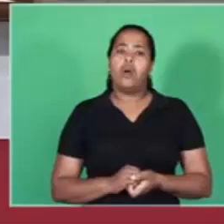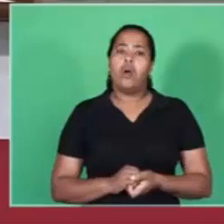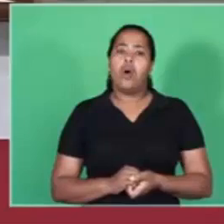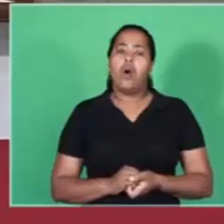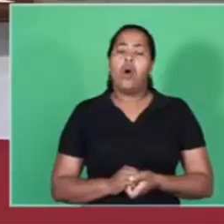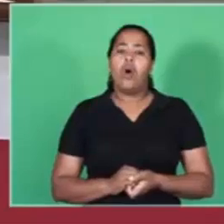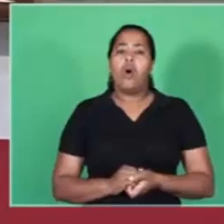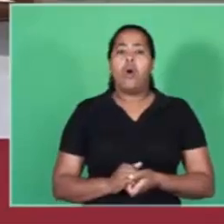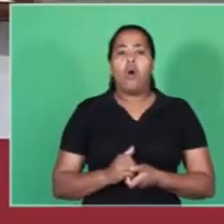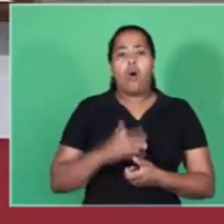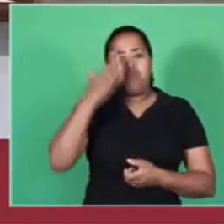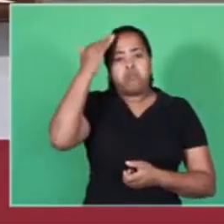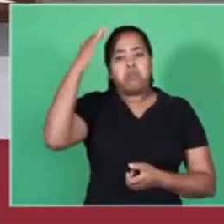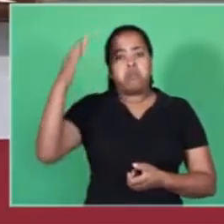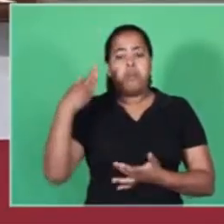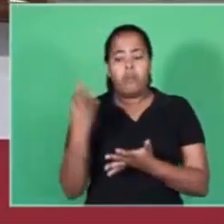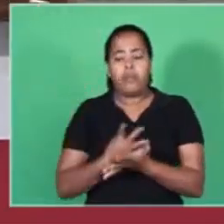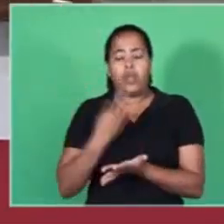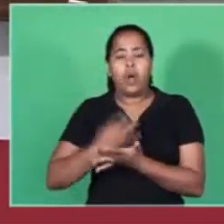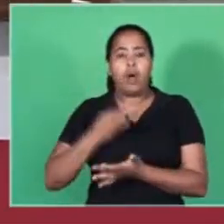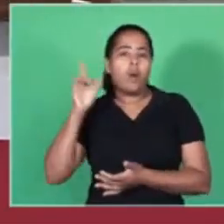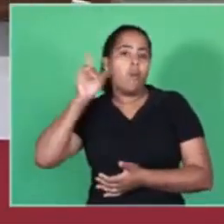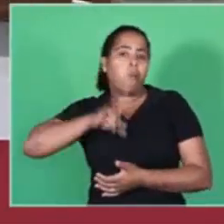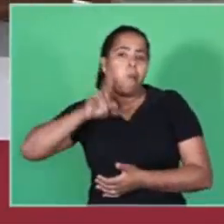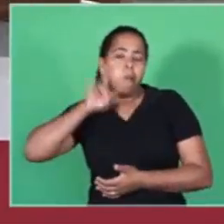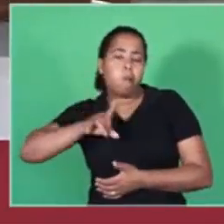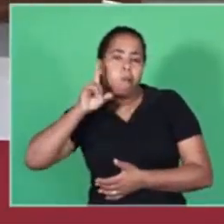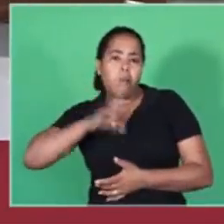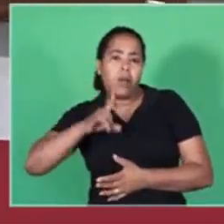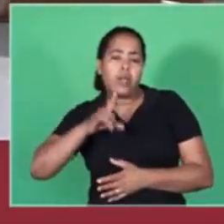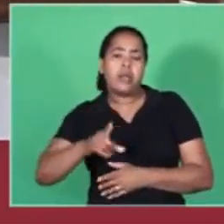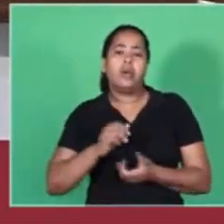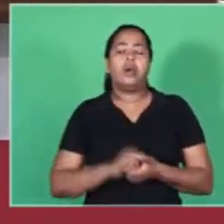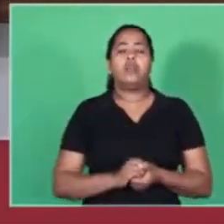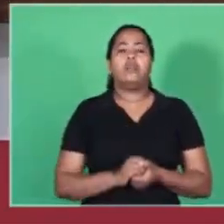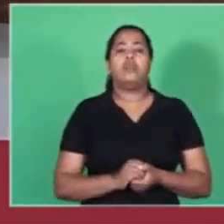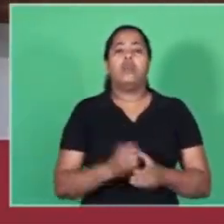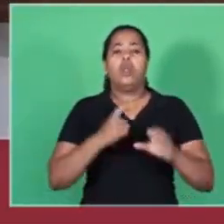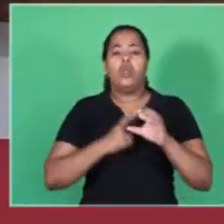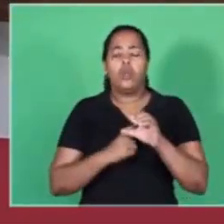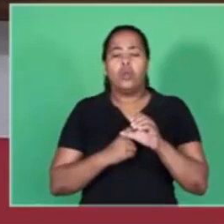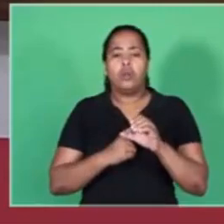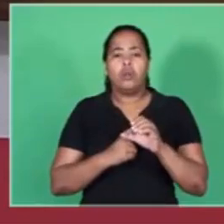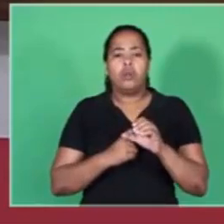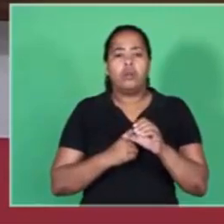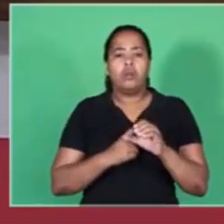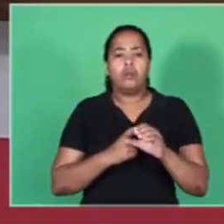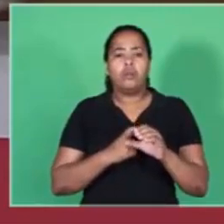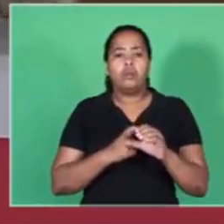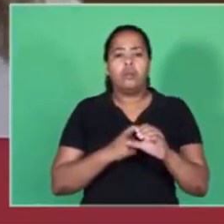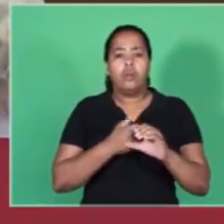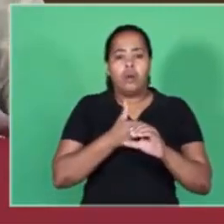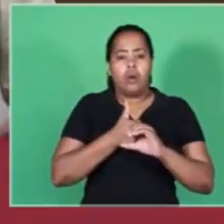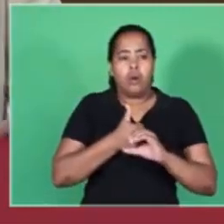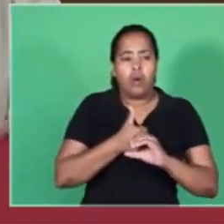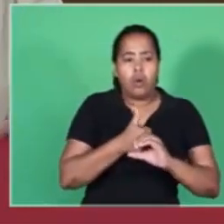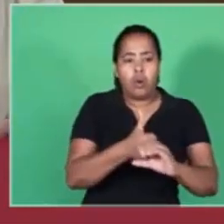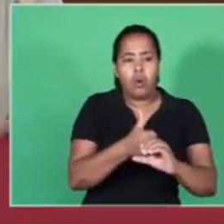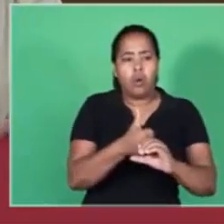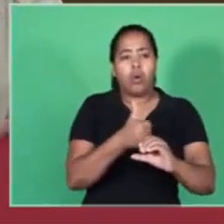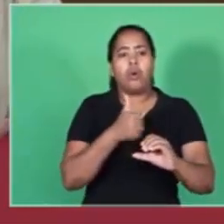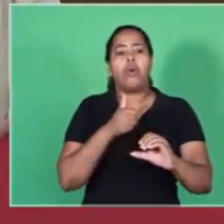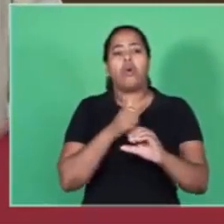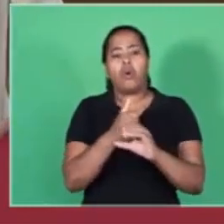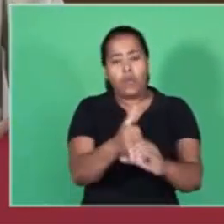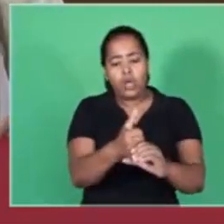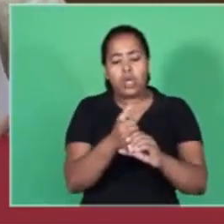a luta ideológica. O mundo, comunismo contra socialismo, socialismo contra democracia, não sei o quê. Sabe o